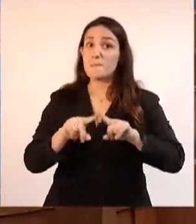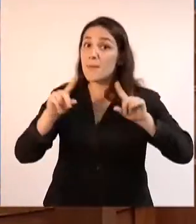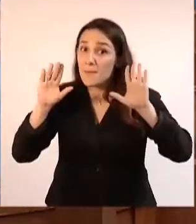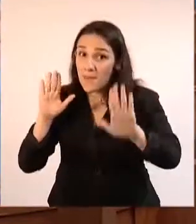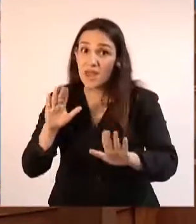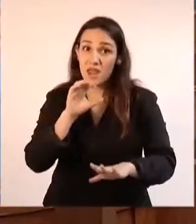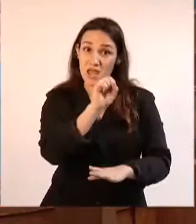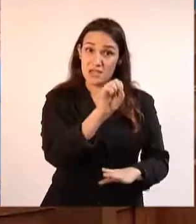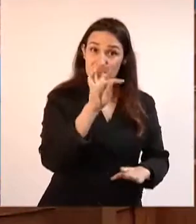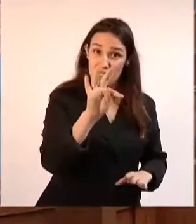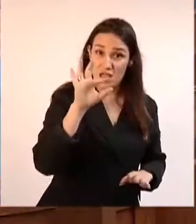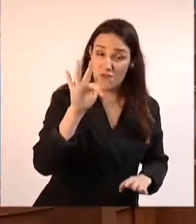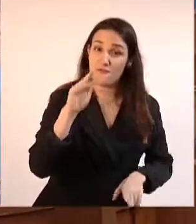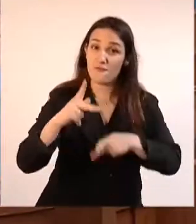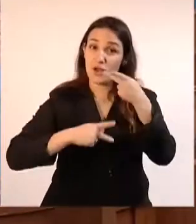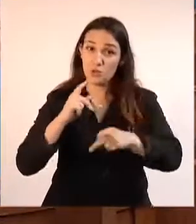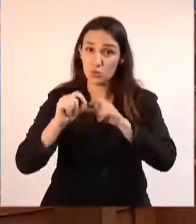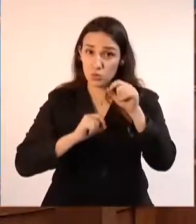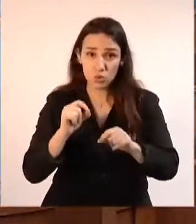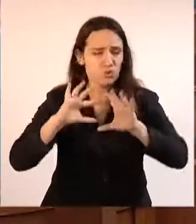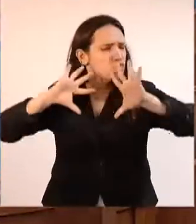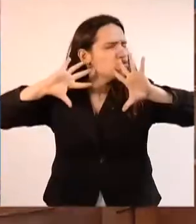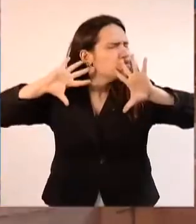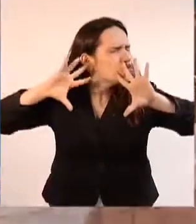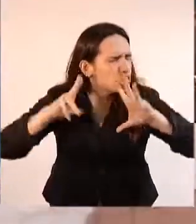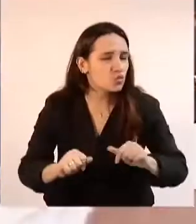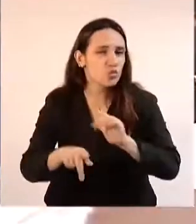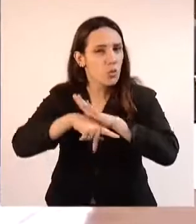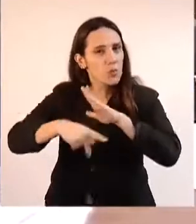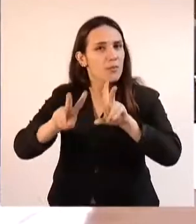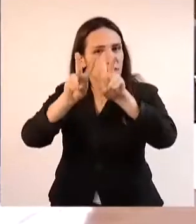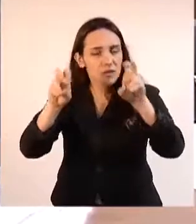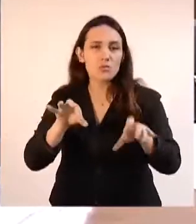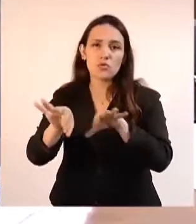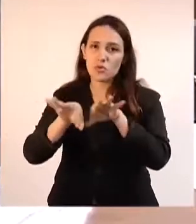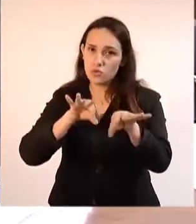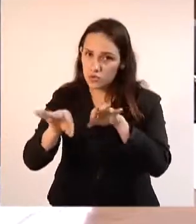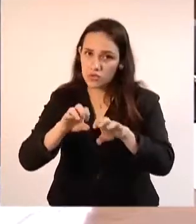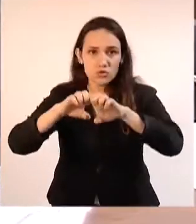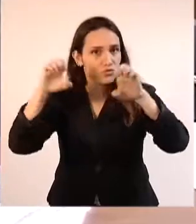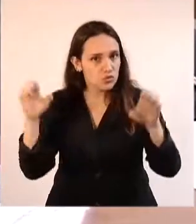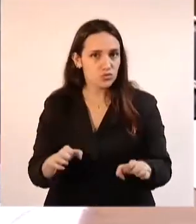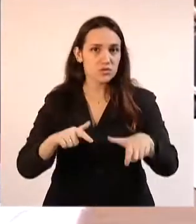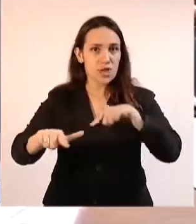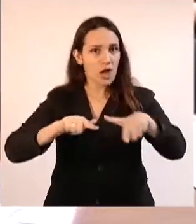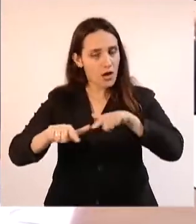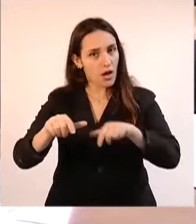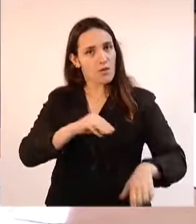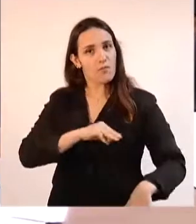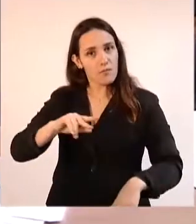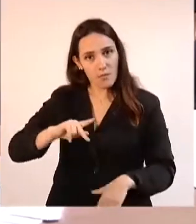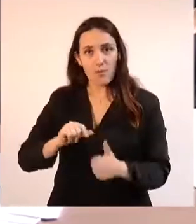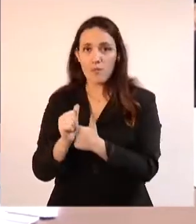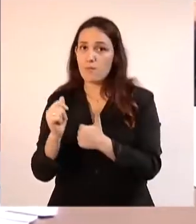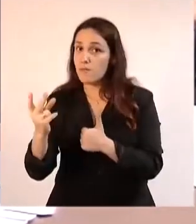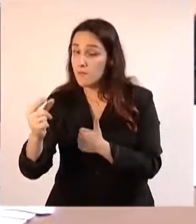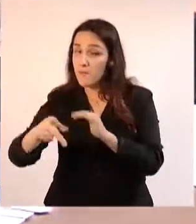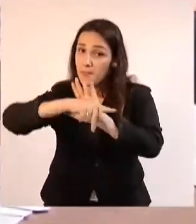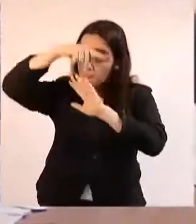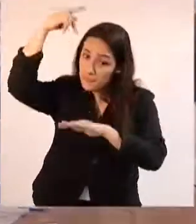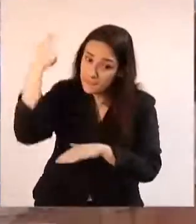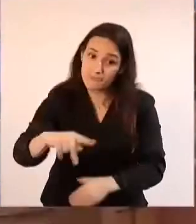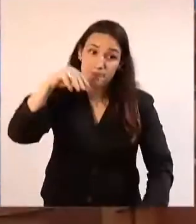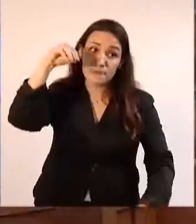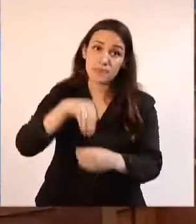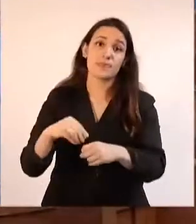no sentido de que as matérias afetas à estrutura, organização e funcionamento do Ministério Público de Contas pertence